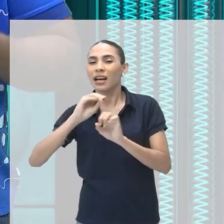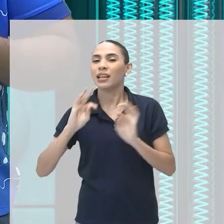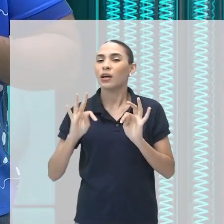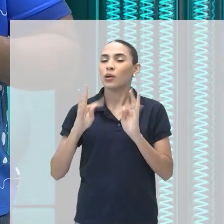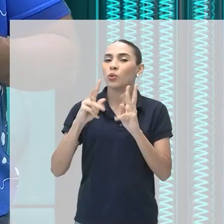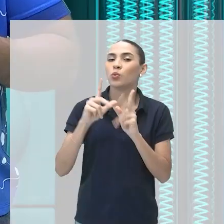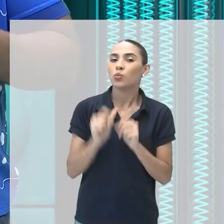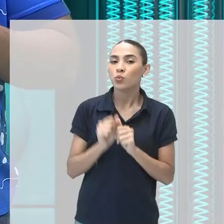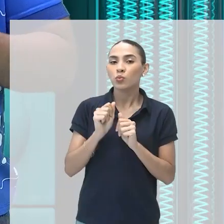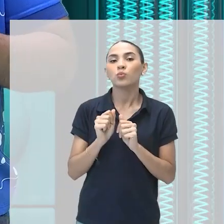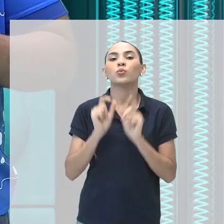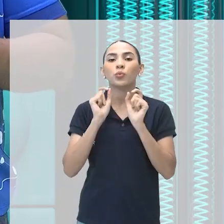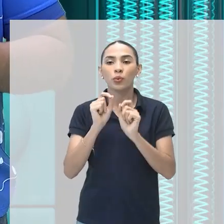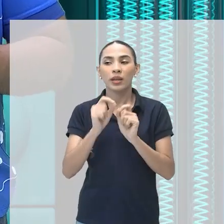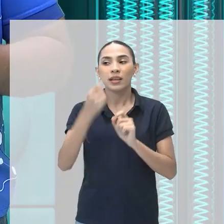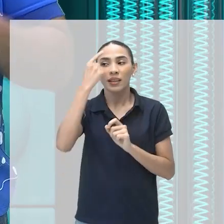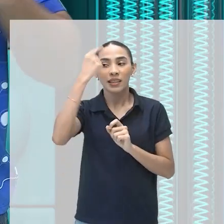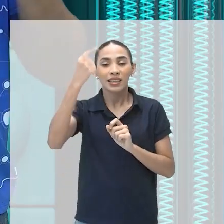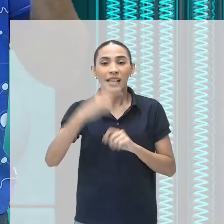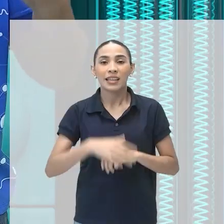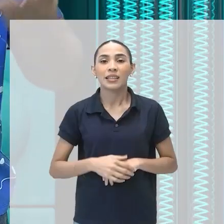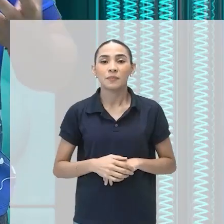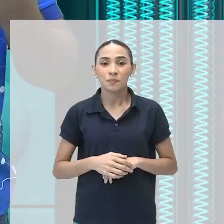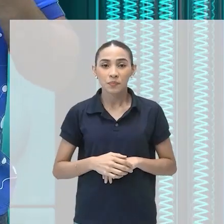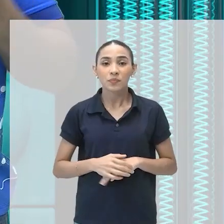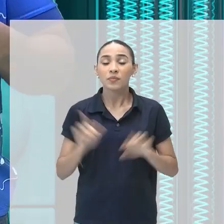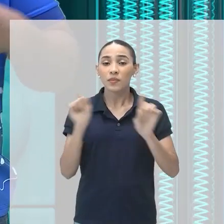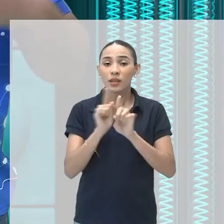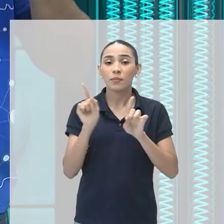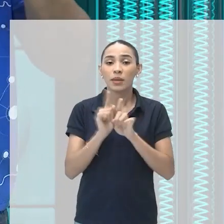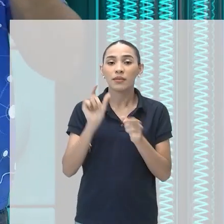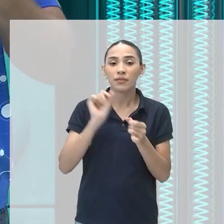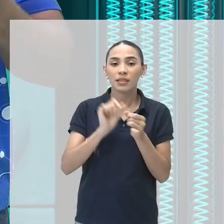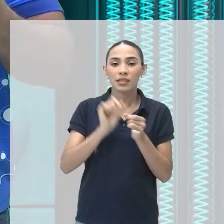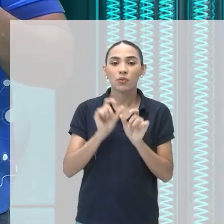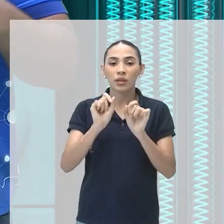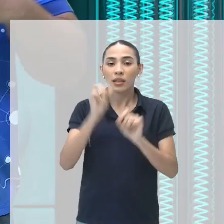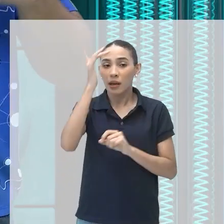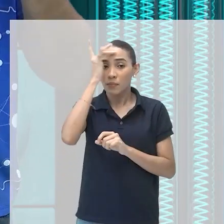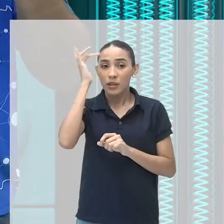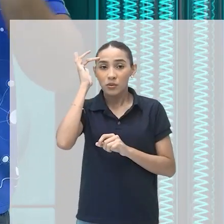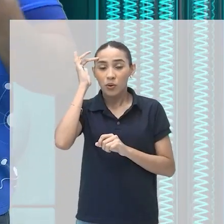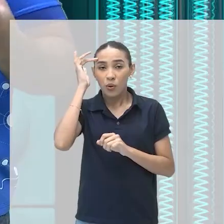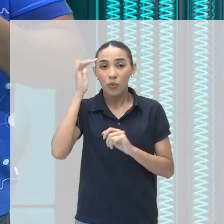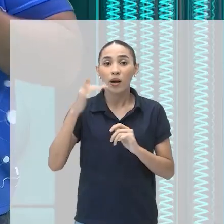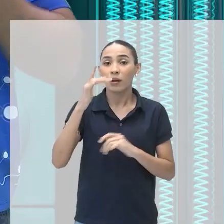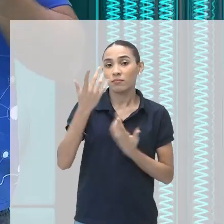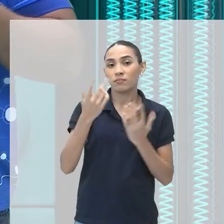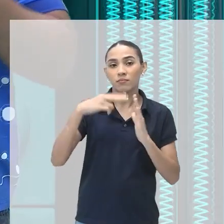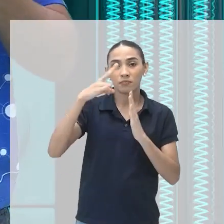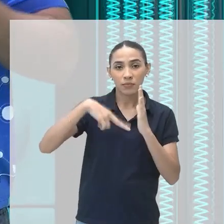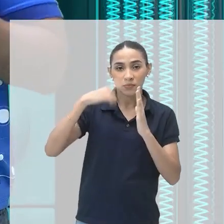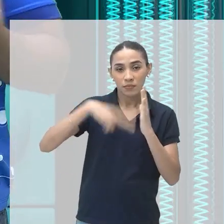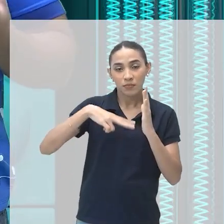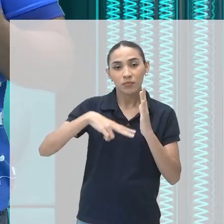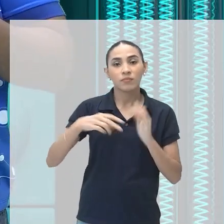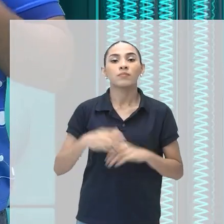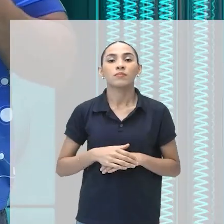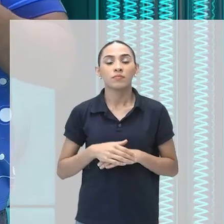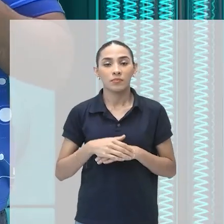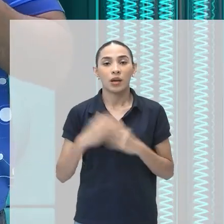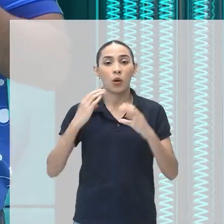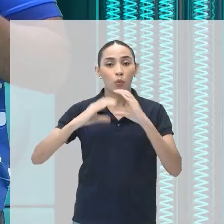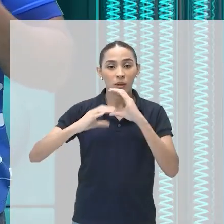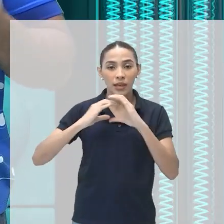tudo para gerar uma ideia e fazer a pessoa, o leitor, o